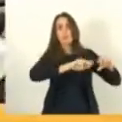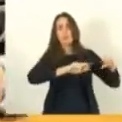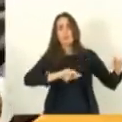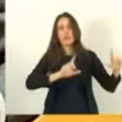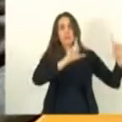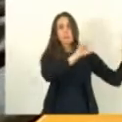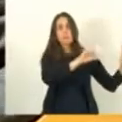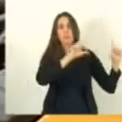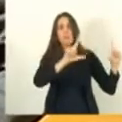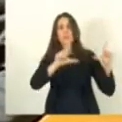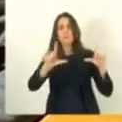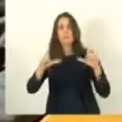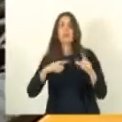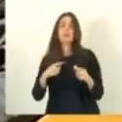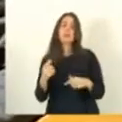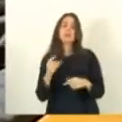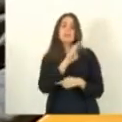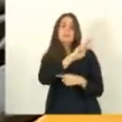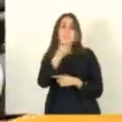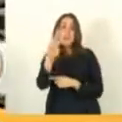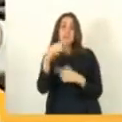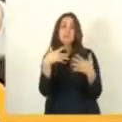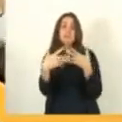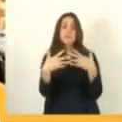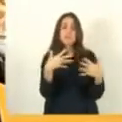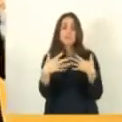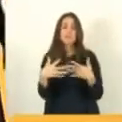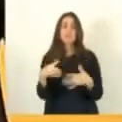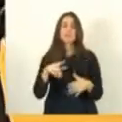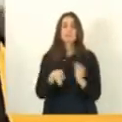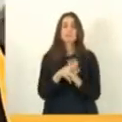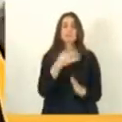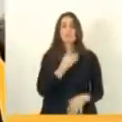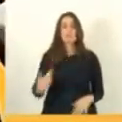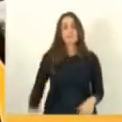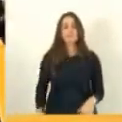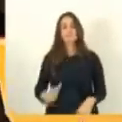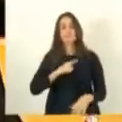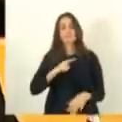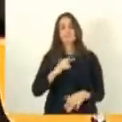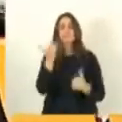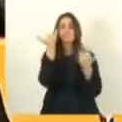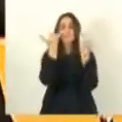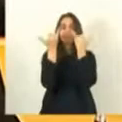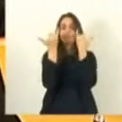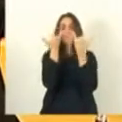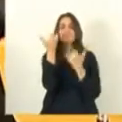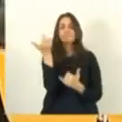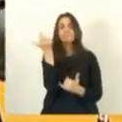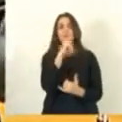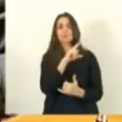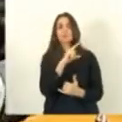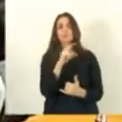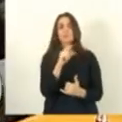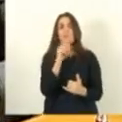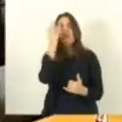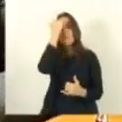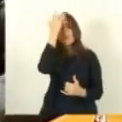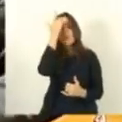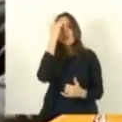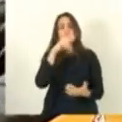está disponível já na transparência. O que poderia é realmente a gente ter um caminho mais fácil para chegar a esses contratos através